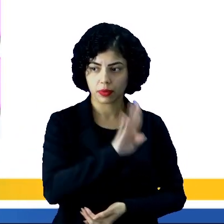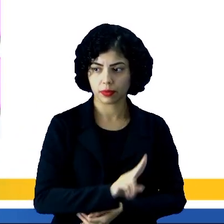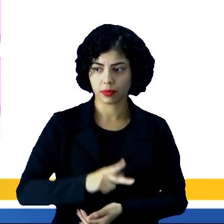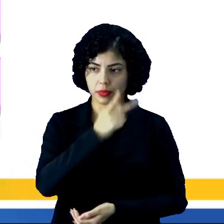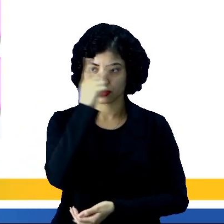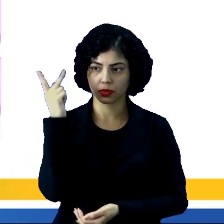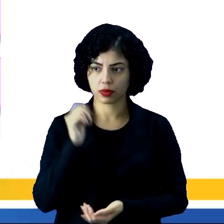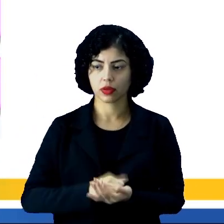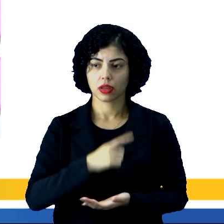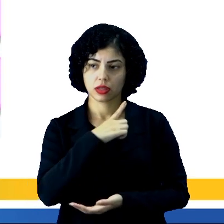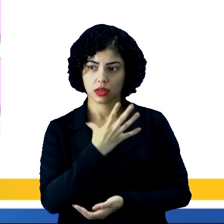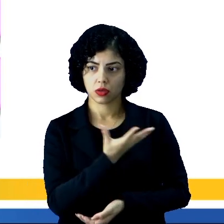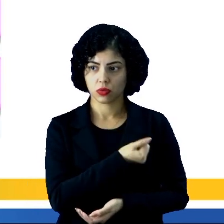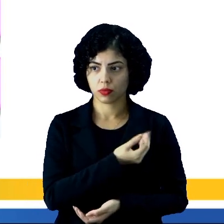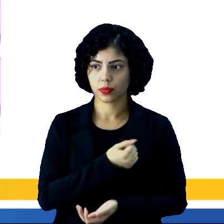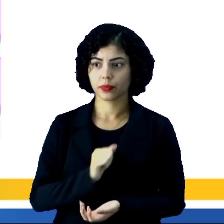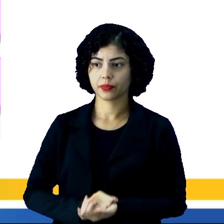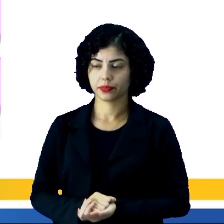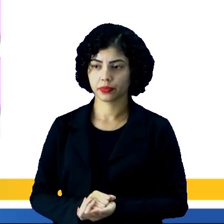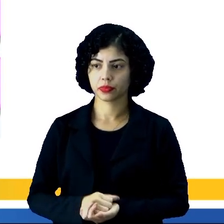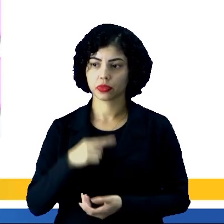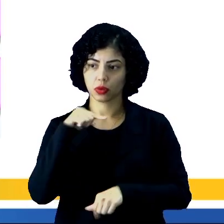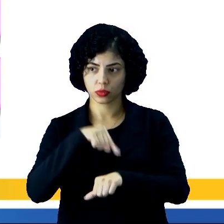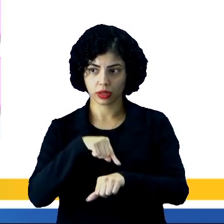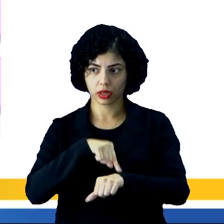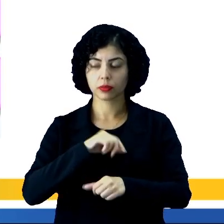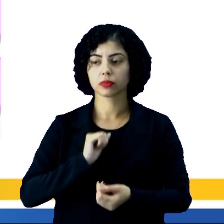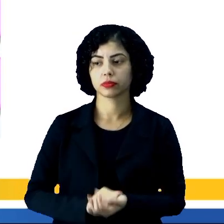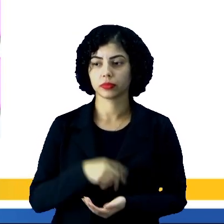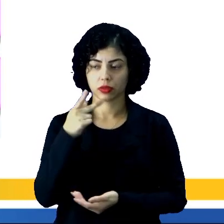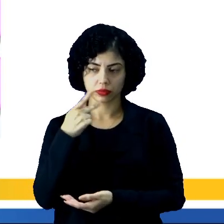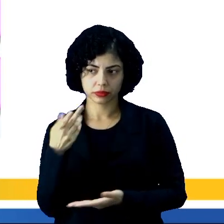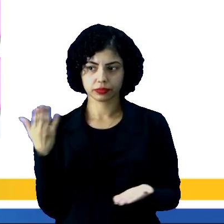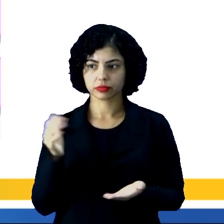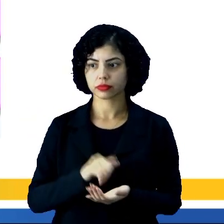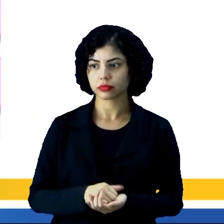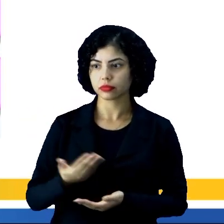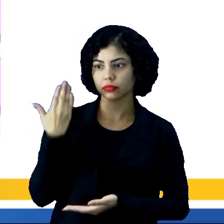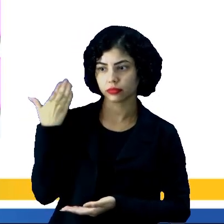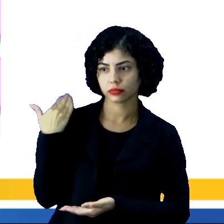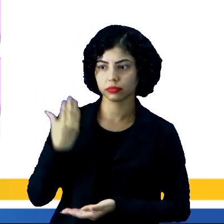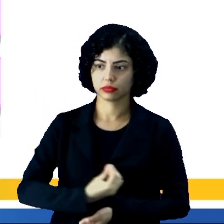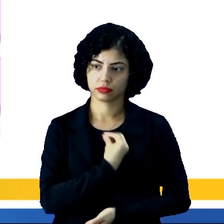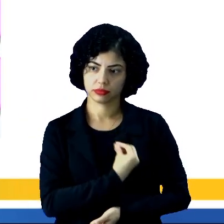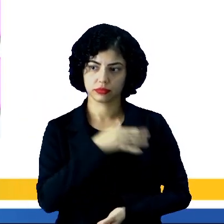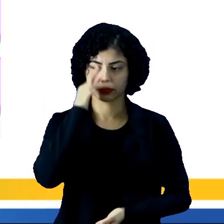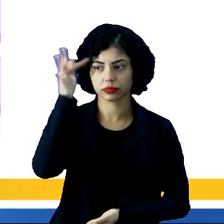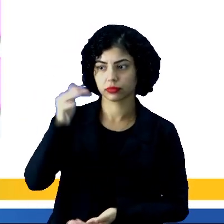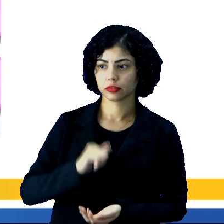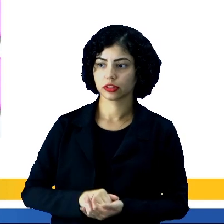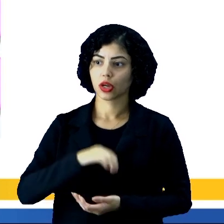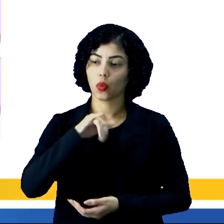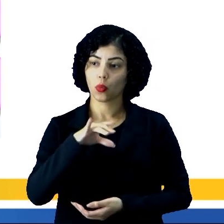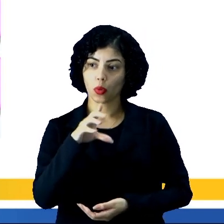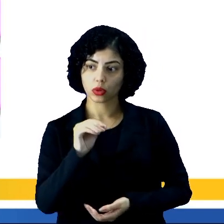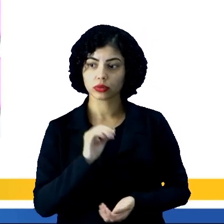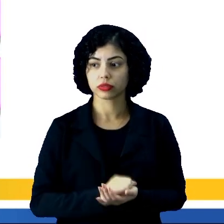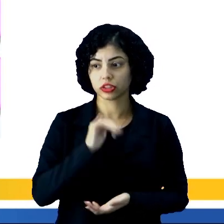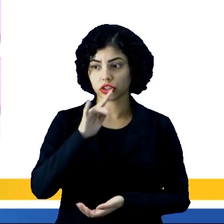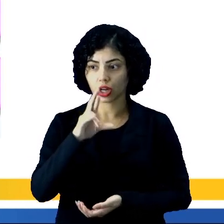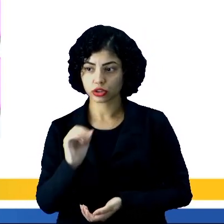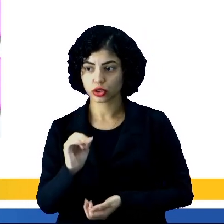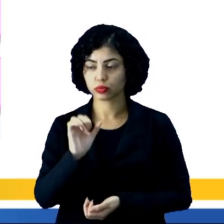o verbo tem o número singular e plural tem um tempo como eu disse anteriormente presente passado e futuro tem um modo né indicativo